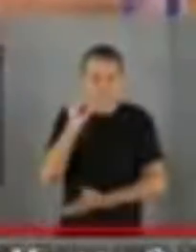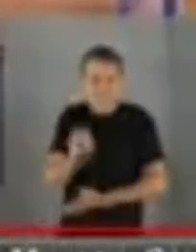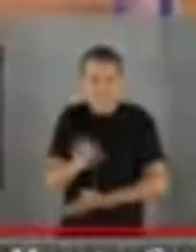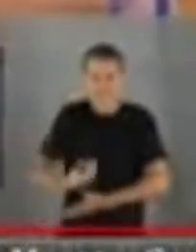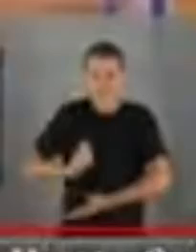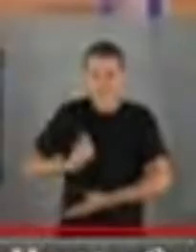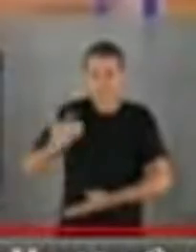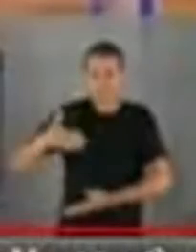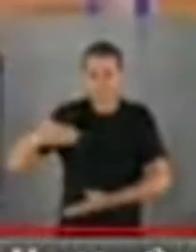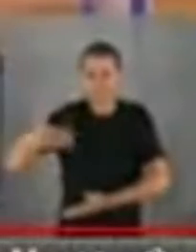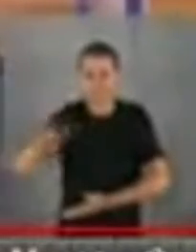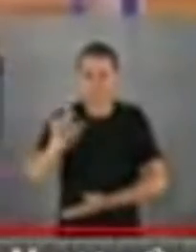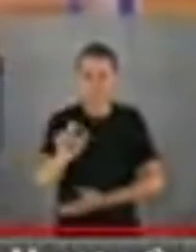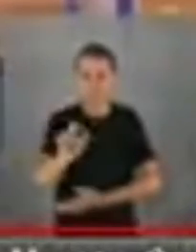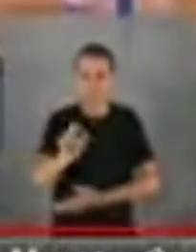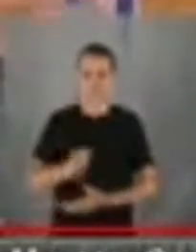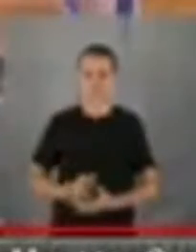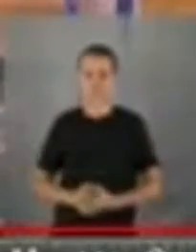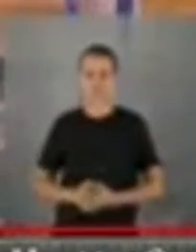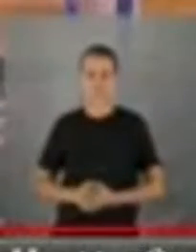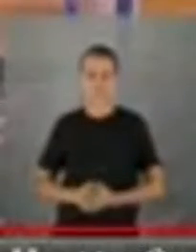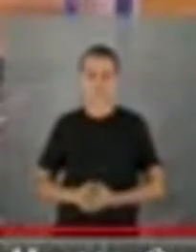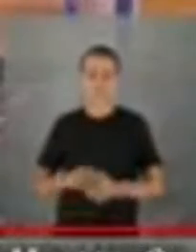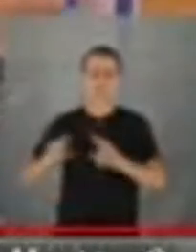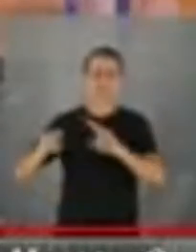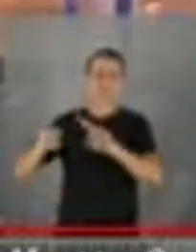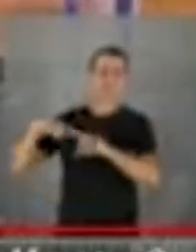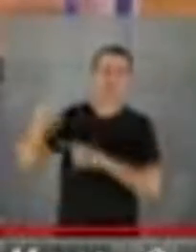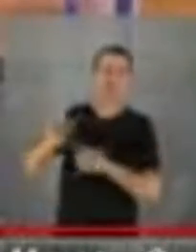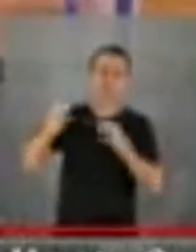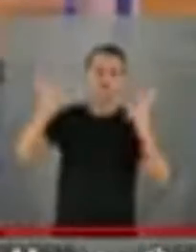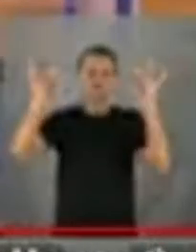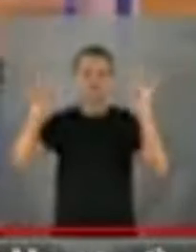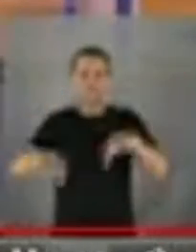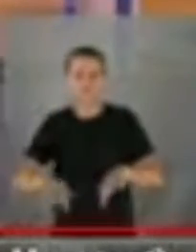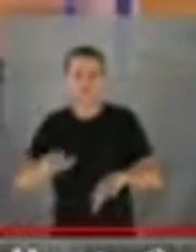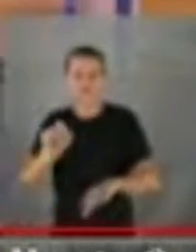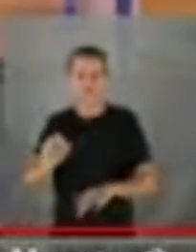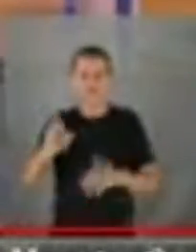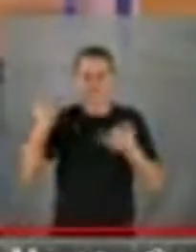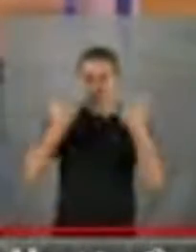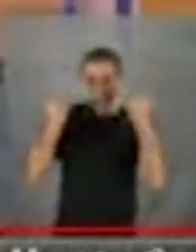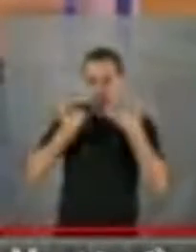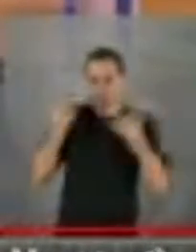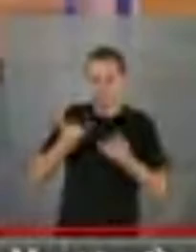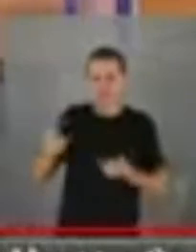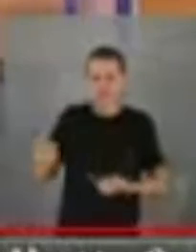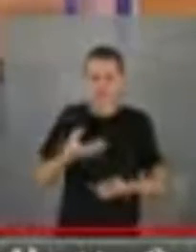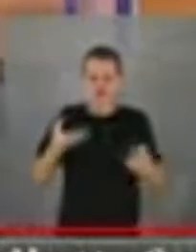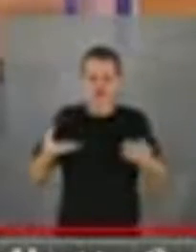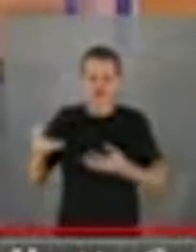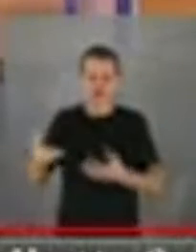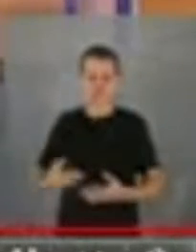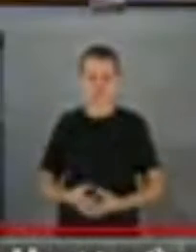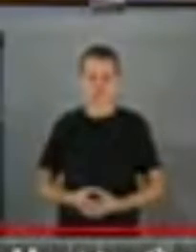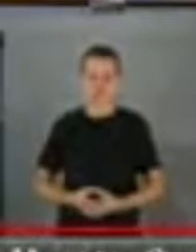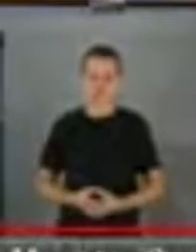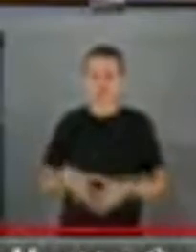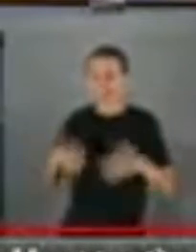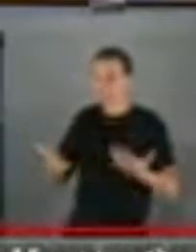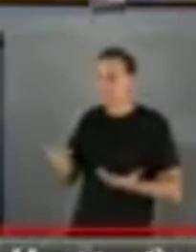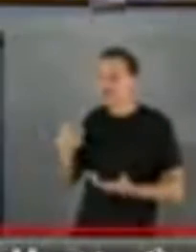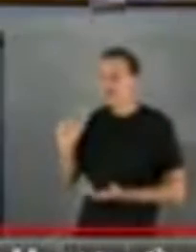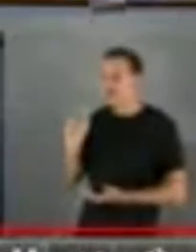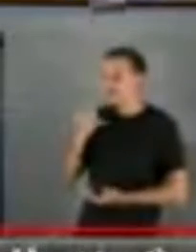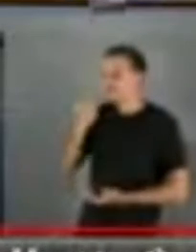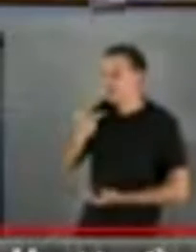deixasse a oitiva dele, mais para o final, a par das informações que estão chegando. Não teria... bem, isso aí quem vai pautar sou